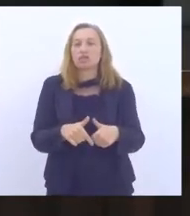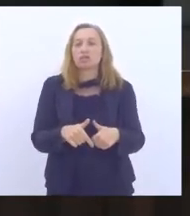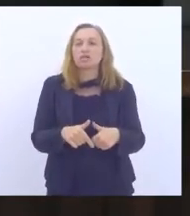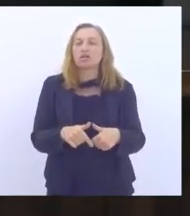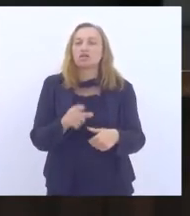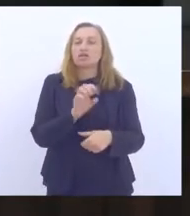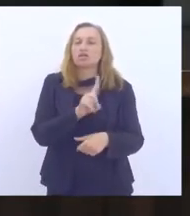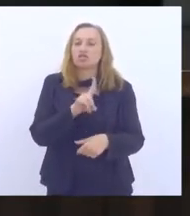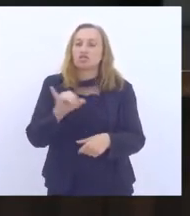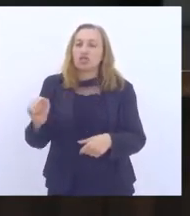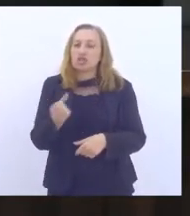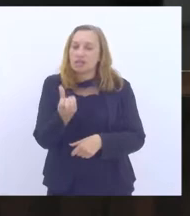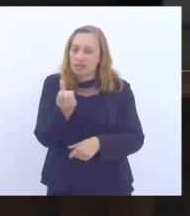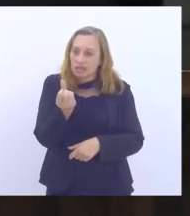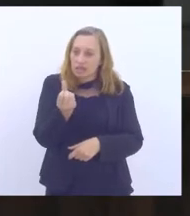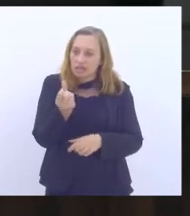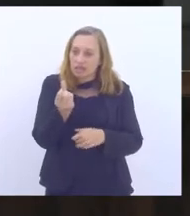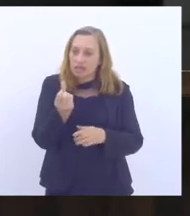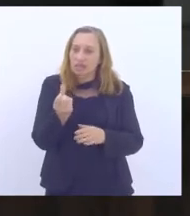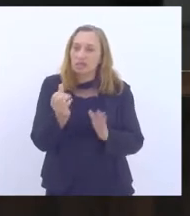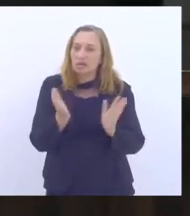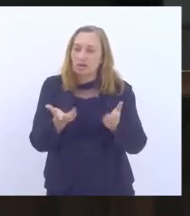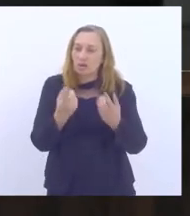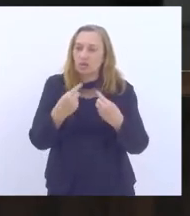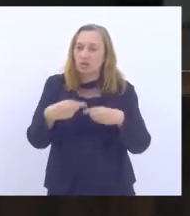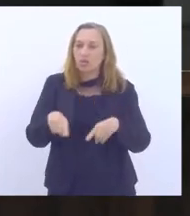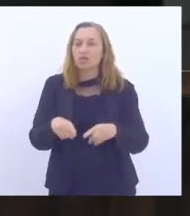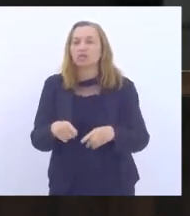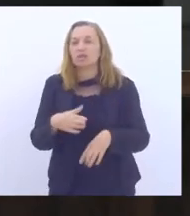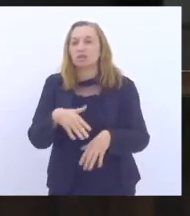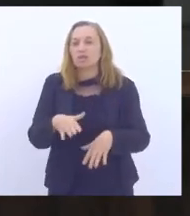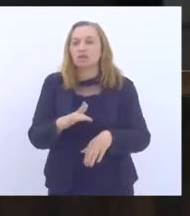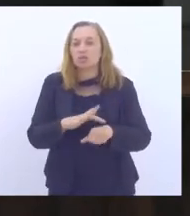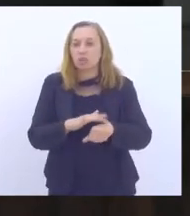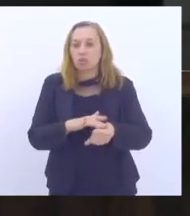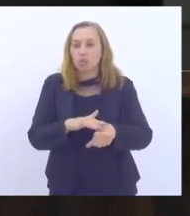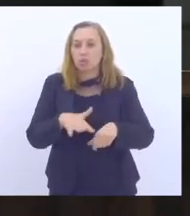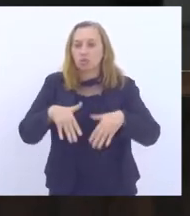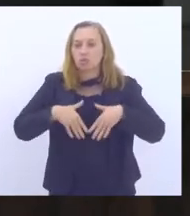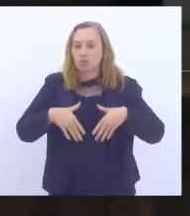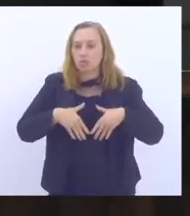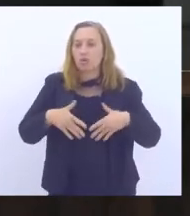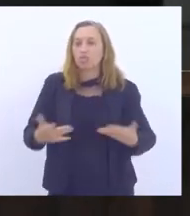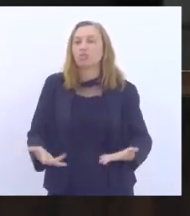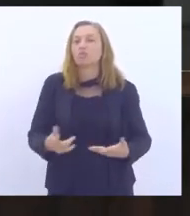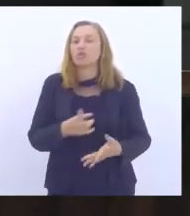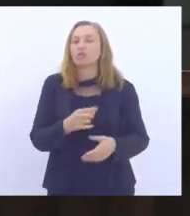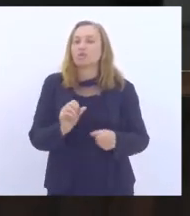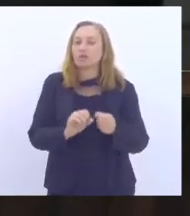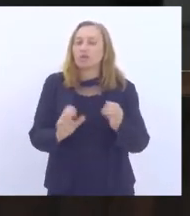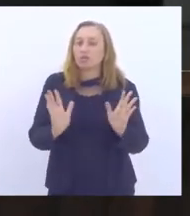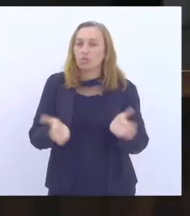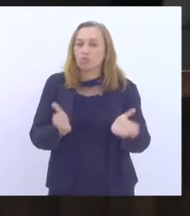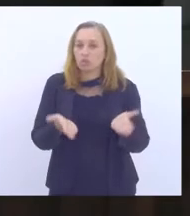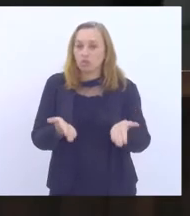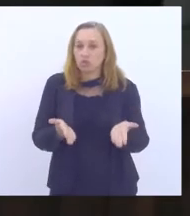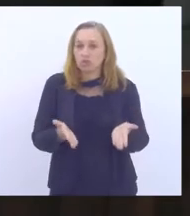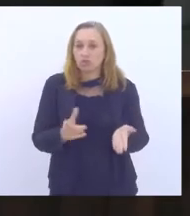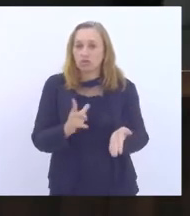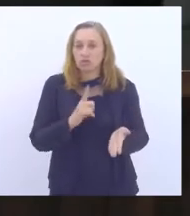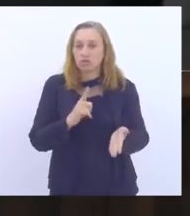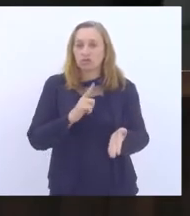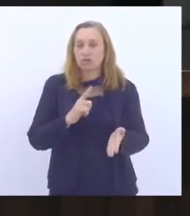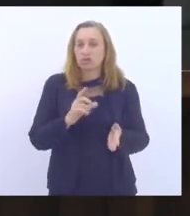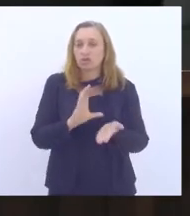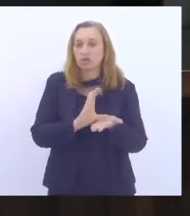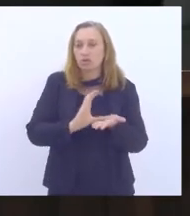agora desse dia seis que é um dia Estadual de enfrentamento à tuberculose como nós fizemos hoje vamos ter o